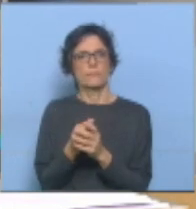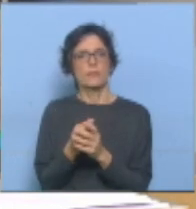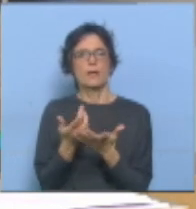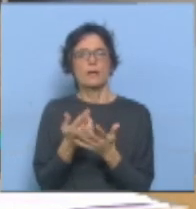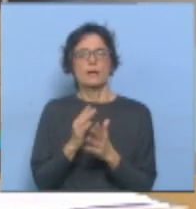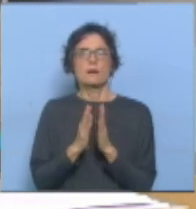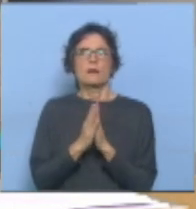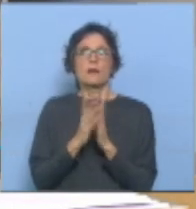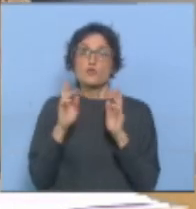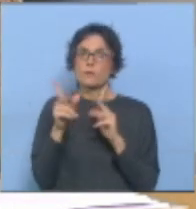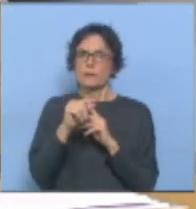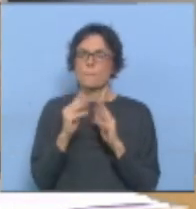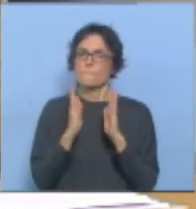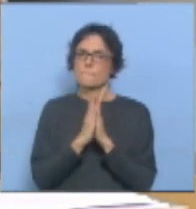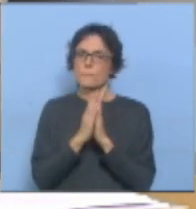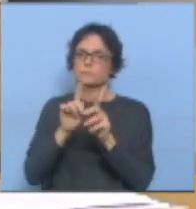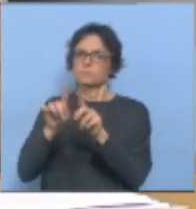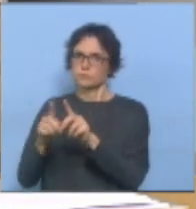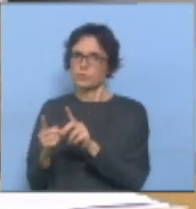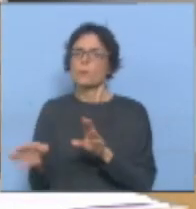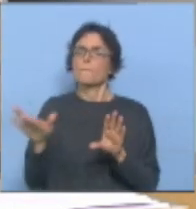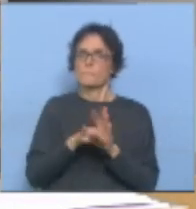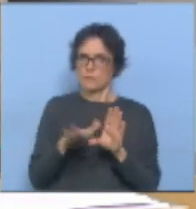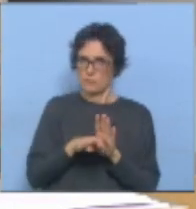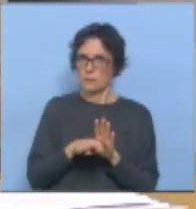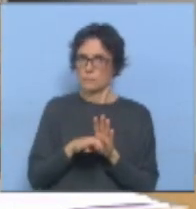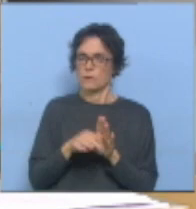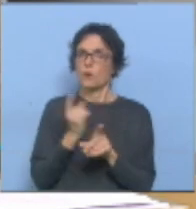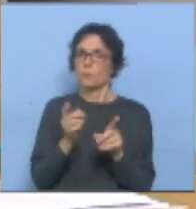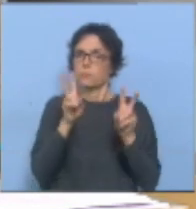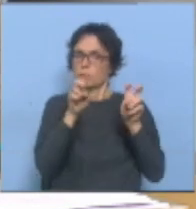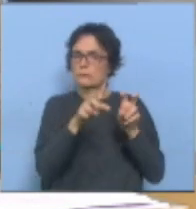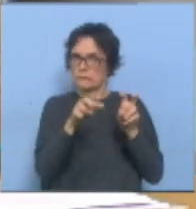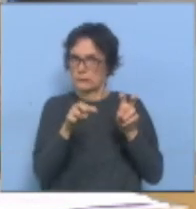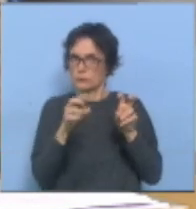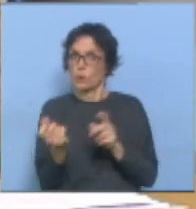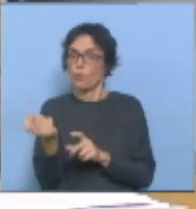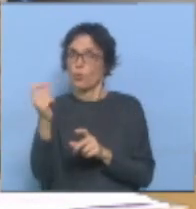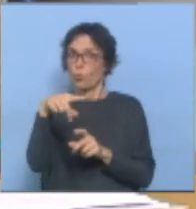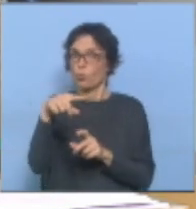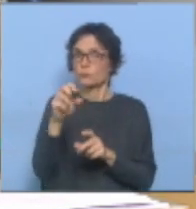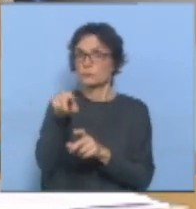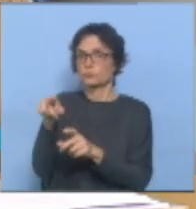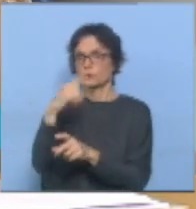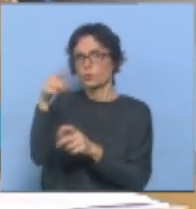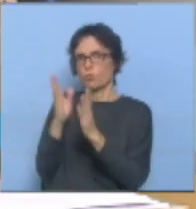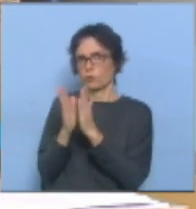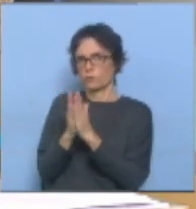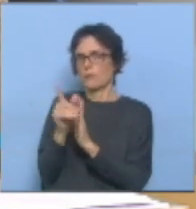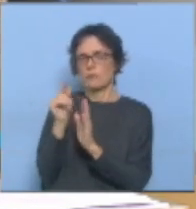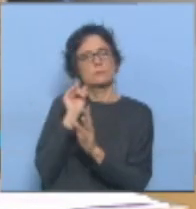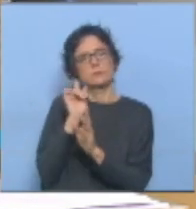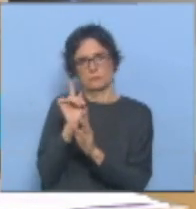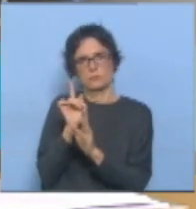as outras religiões. Este assunto, o contributo das outras religiões, é muito, muito importante e todas,